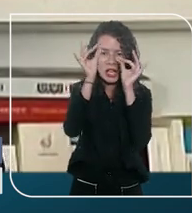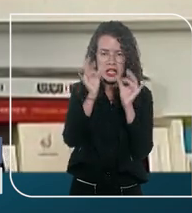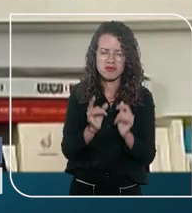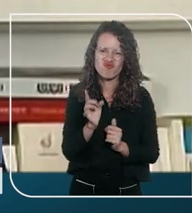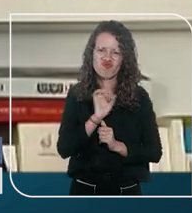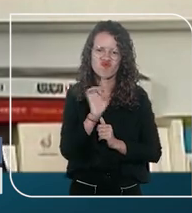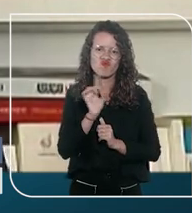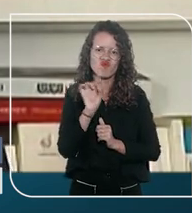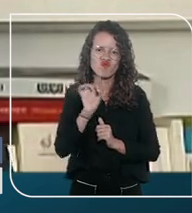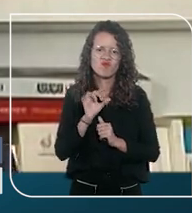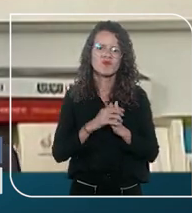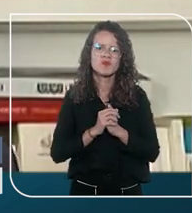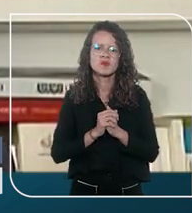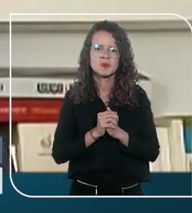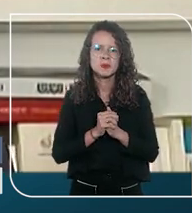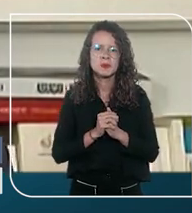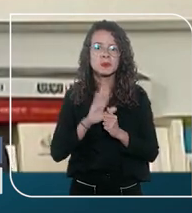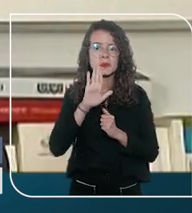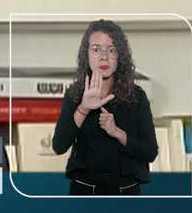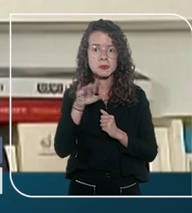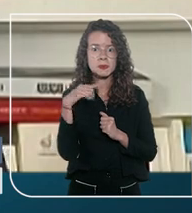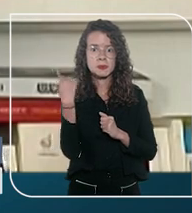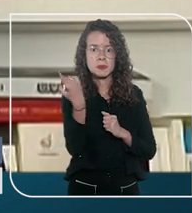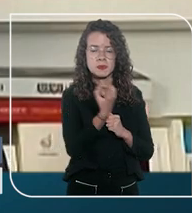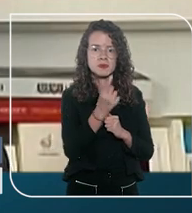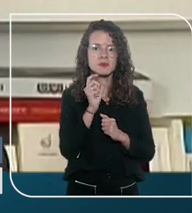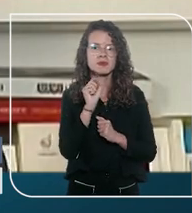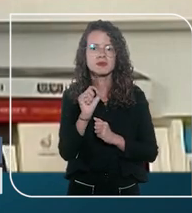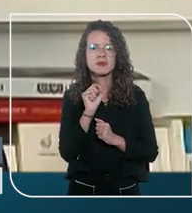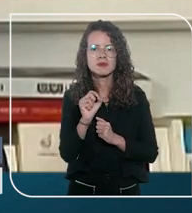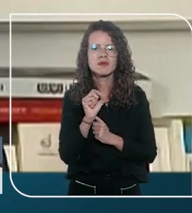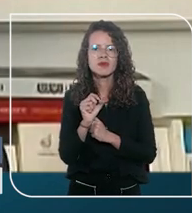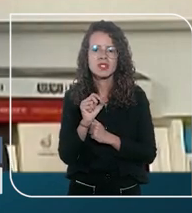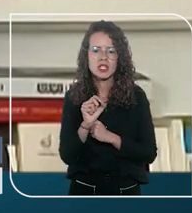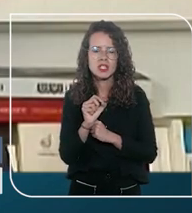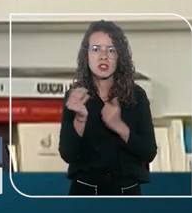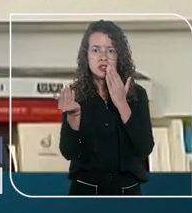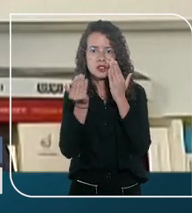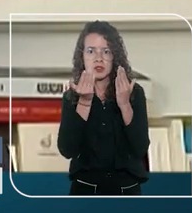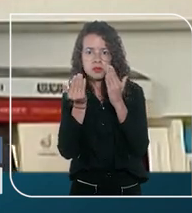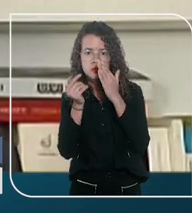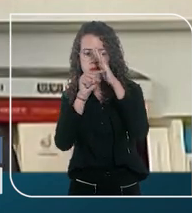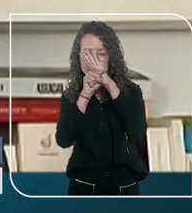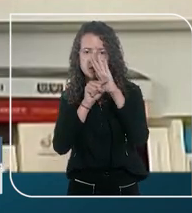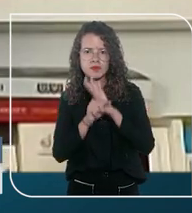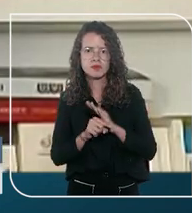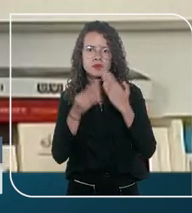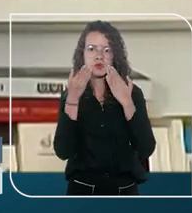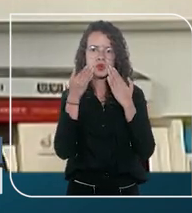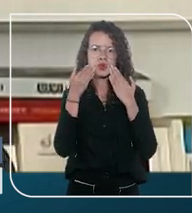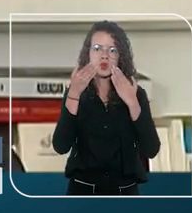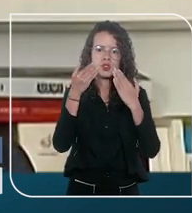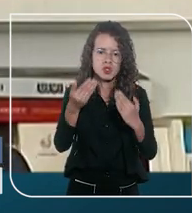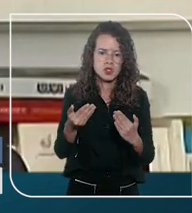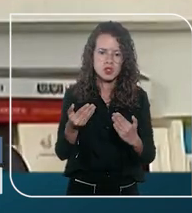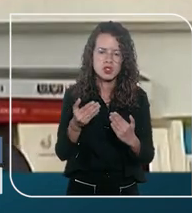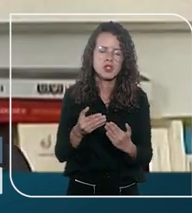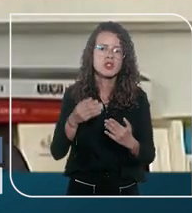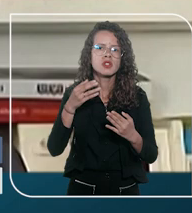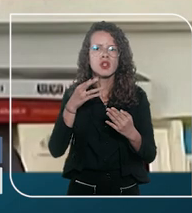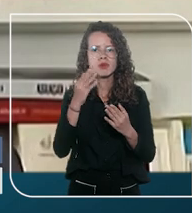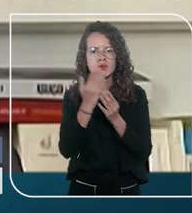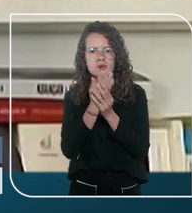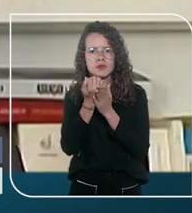Por outro lado, né, nós temos que levar em consideração que nós precisamos demonstrar, quando da interposição do recurso de embargo